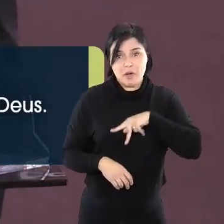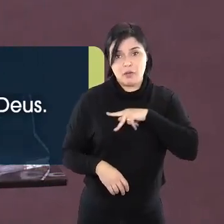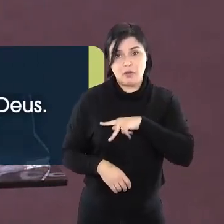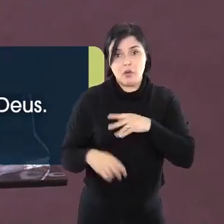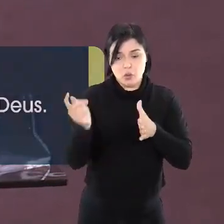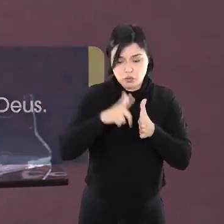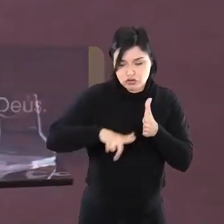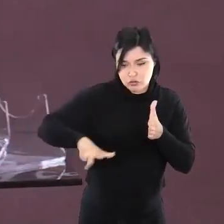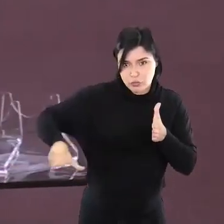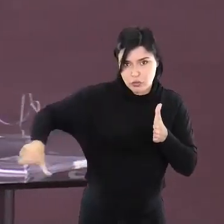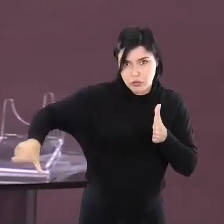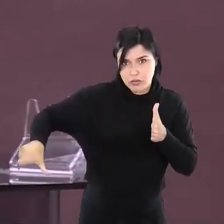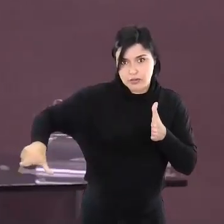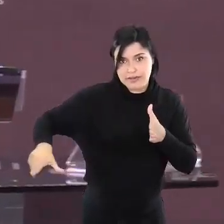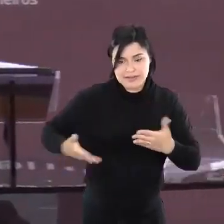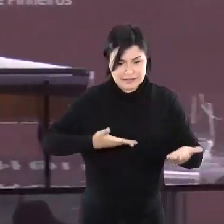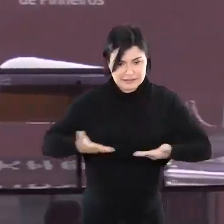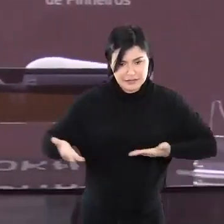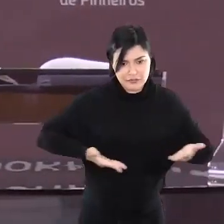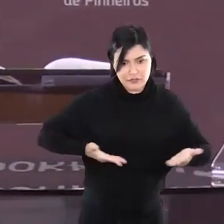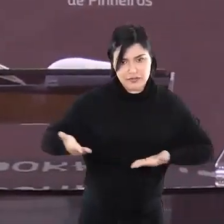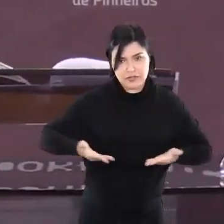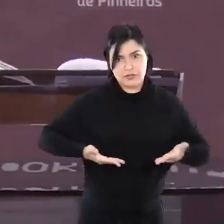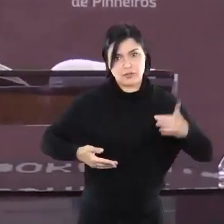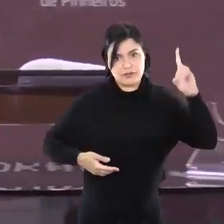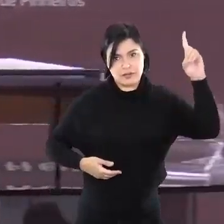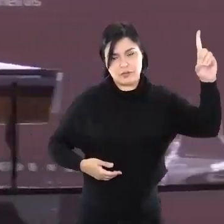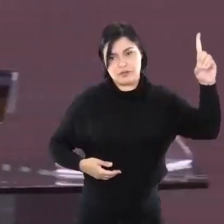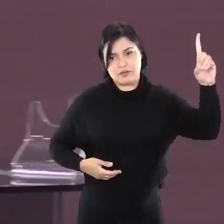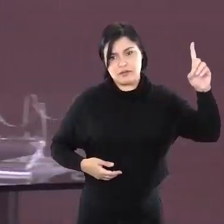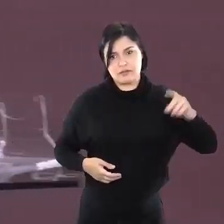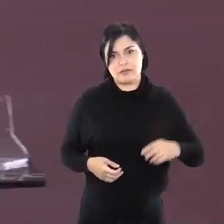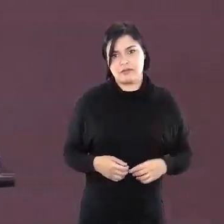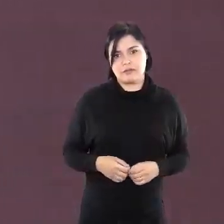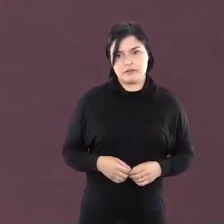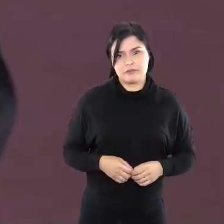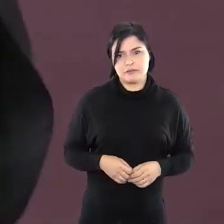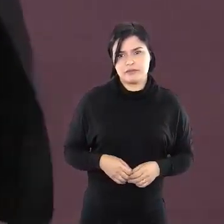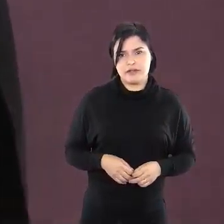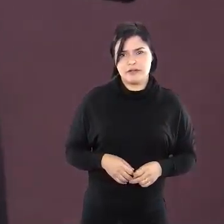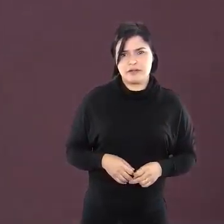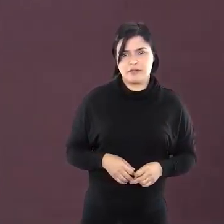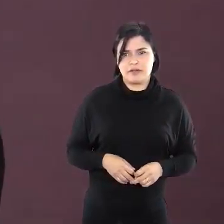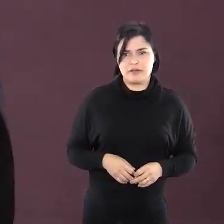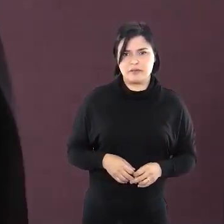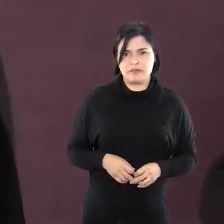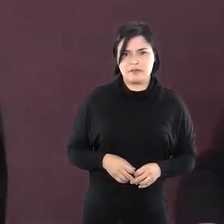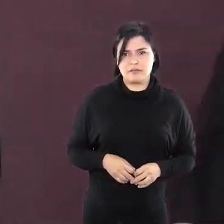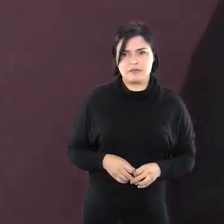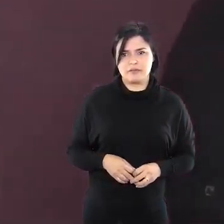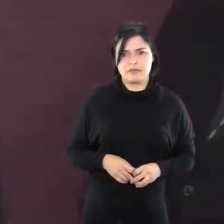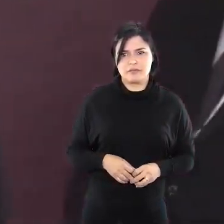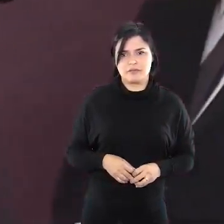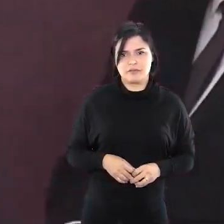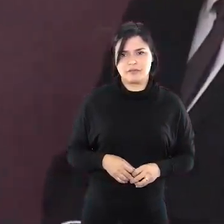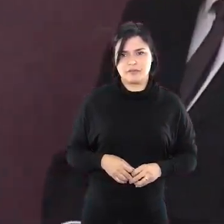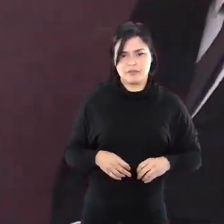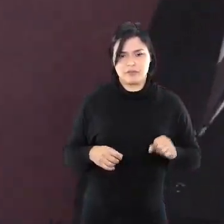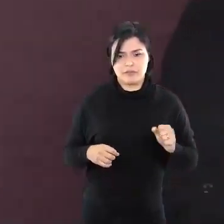irmãos, Deus está conosco para nos ajudar a vencer todos os problemas da vida. Doença,